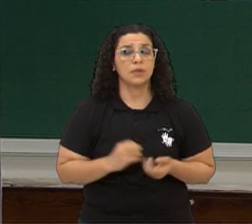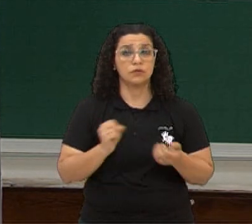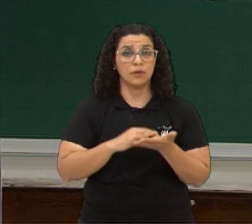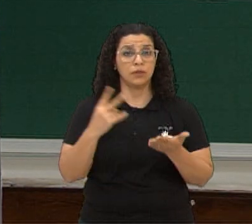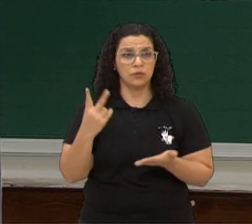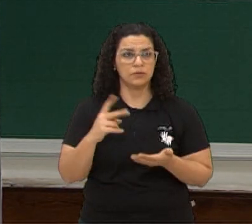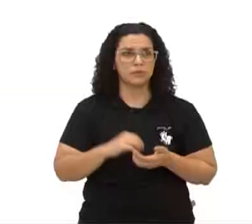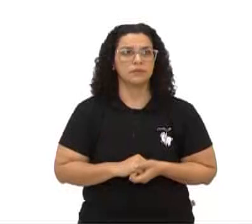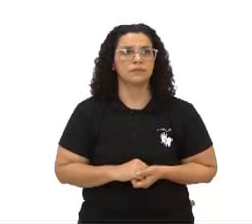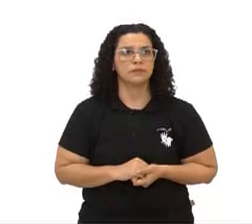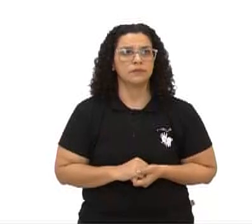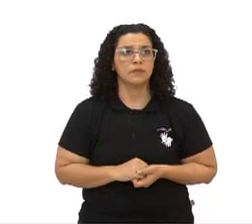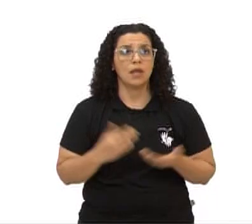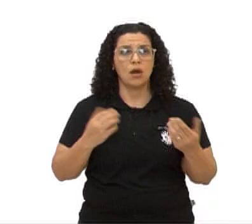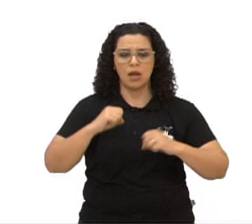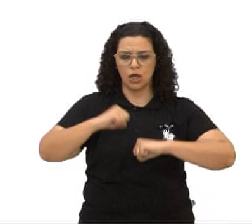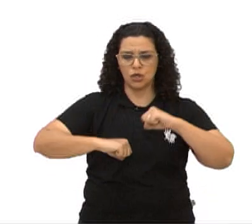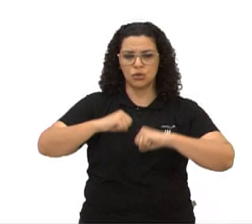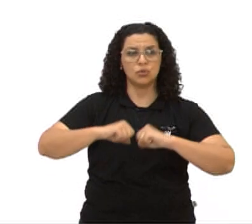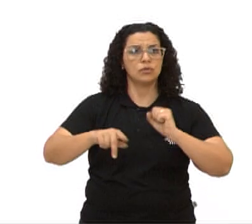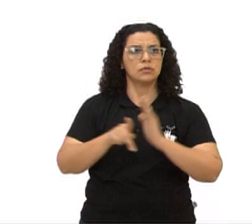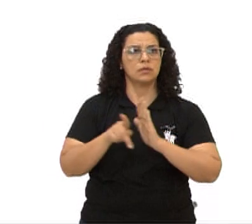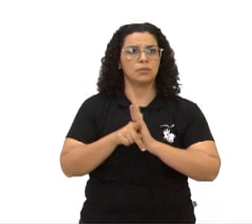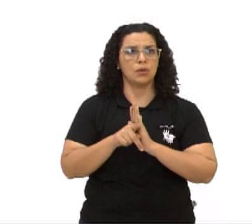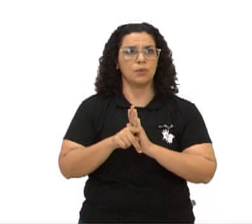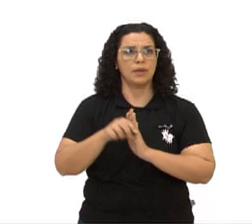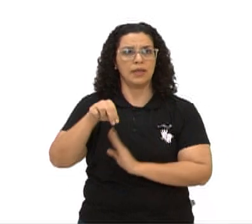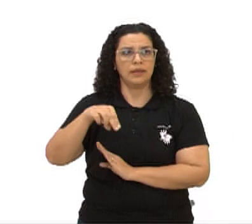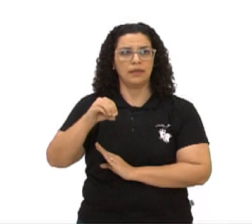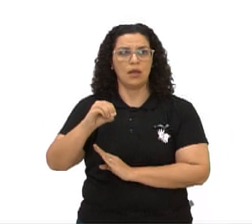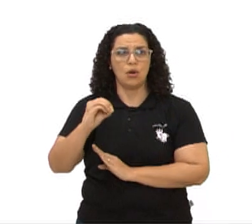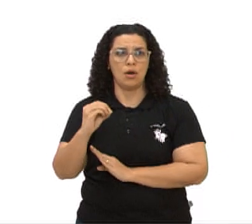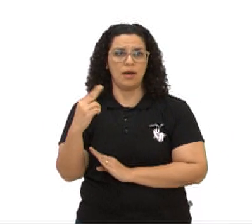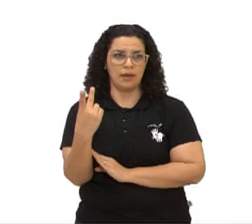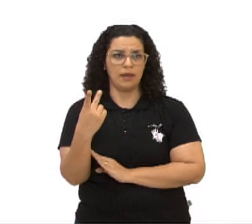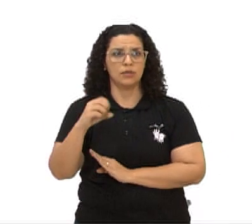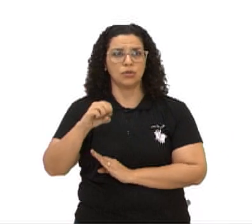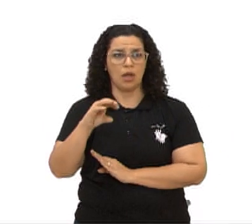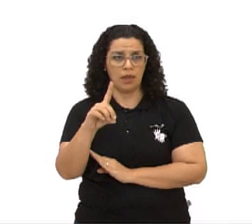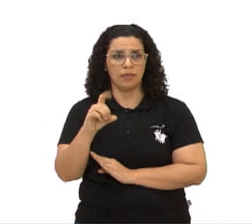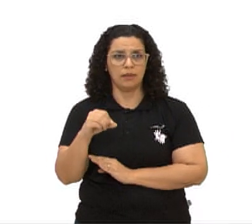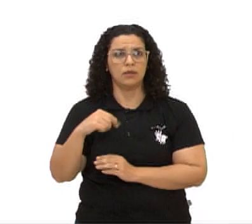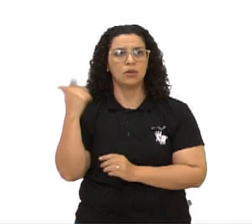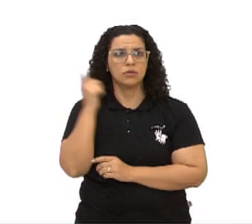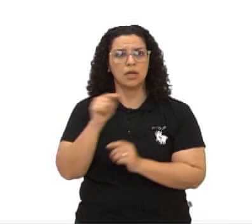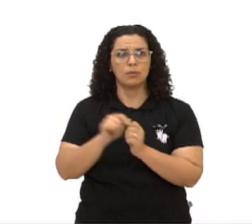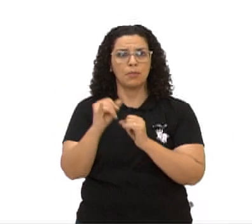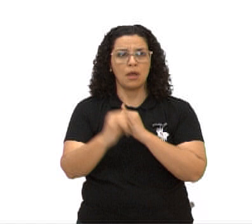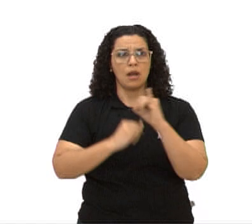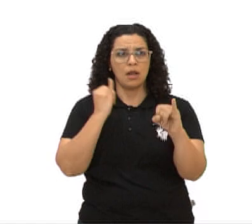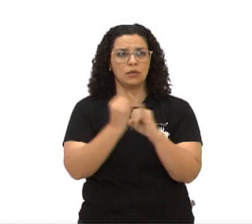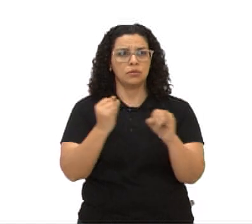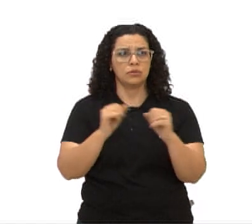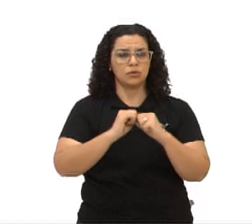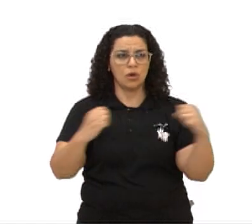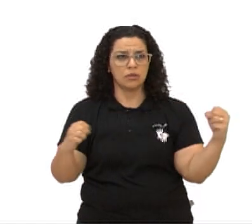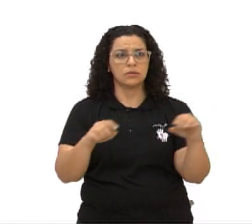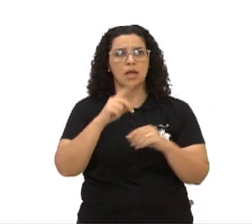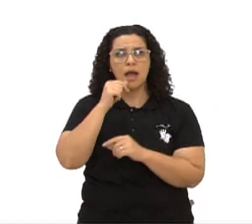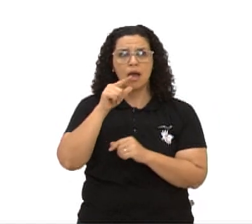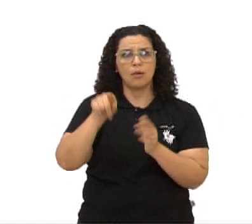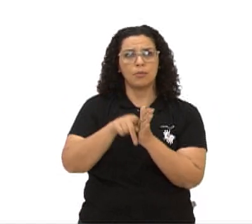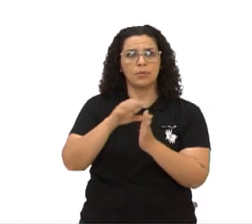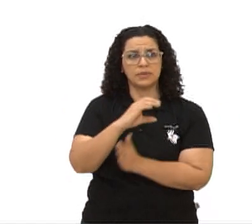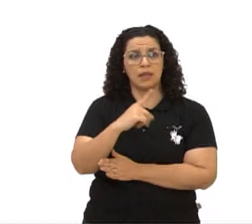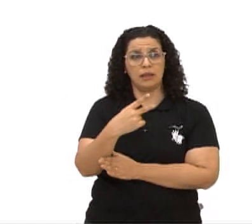Vamos para a atividade 2. Industrialmente, a soda cáustica, NaOH, é obtida por eletrólise de uma solução aquosa de